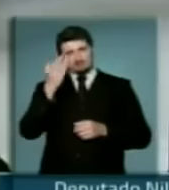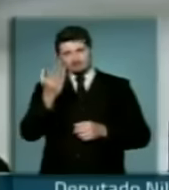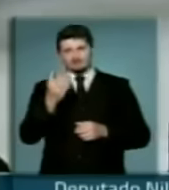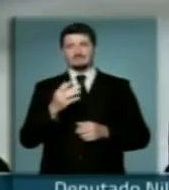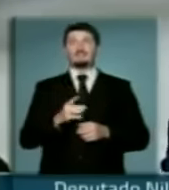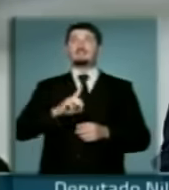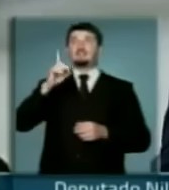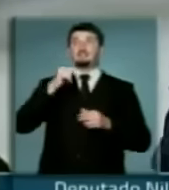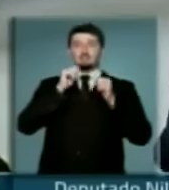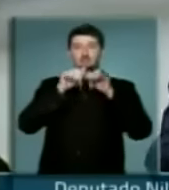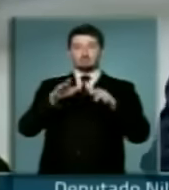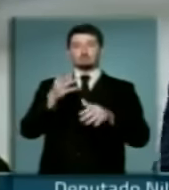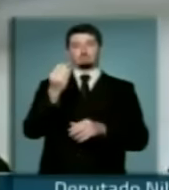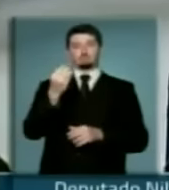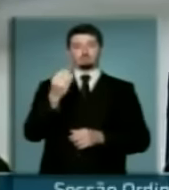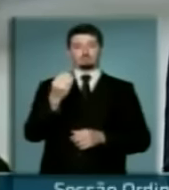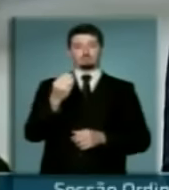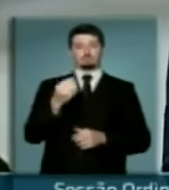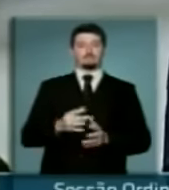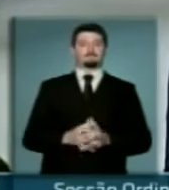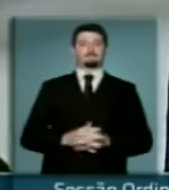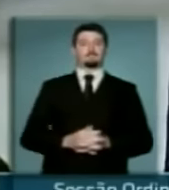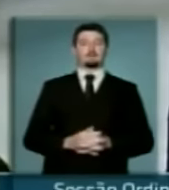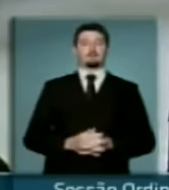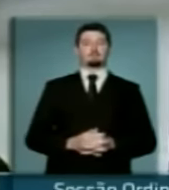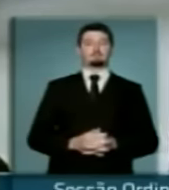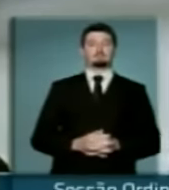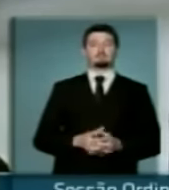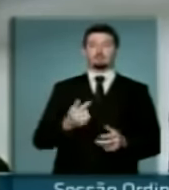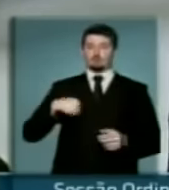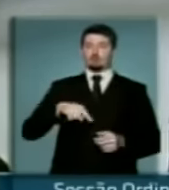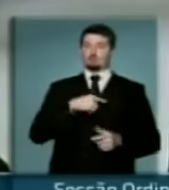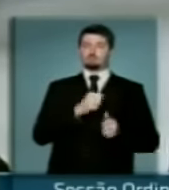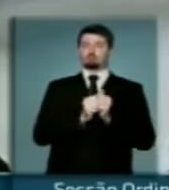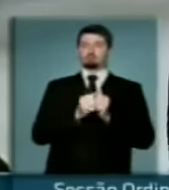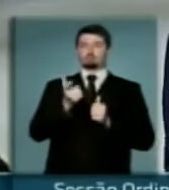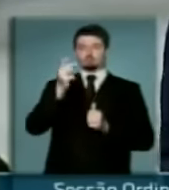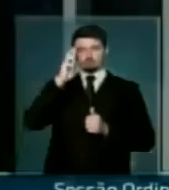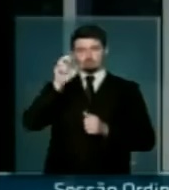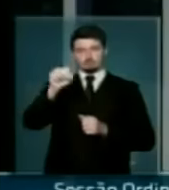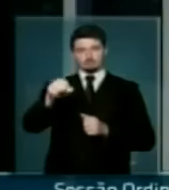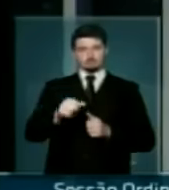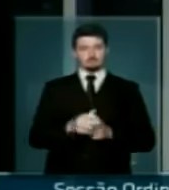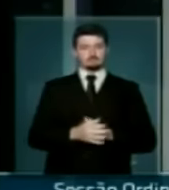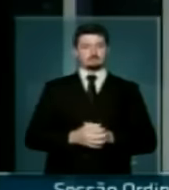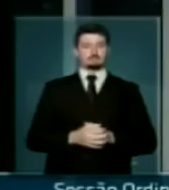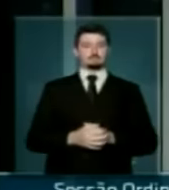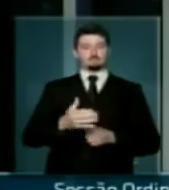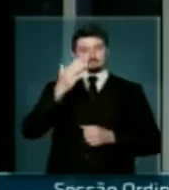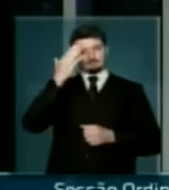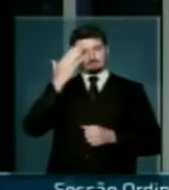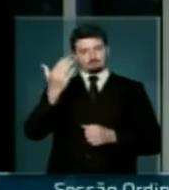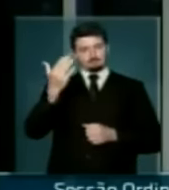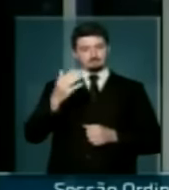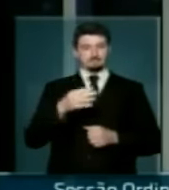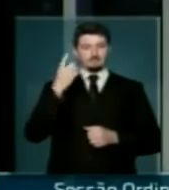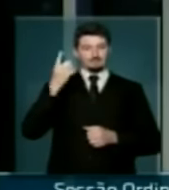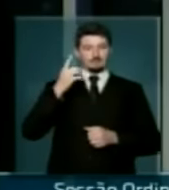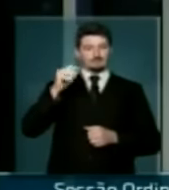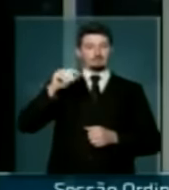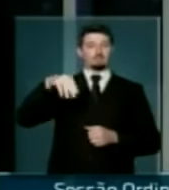tenha te abençoado. Então, que Deus te abençoe e continue firme e estamos juntos com você nessa caminhada. Muito obrigado, Sua Excelência, Dr.